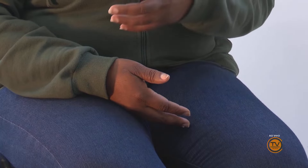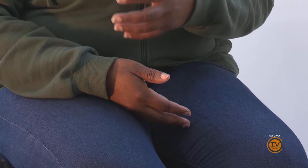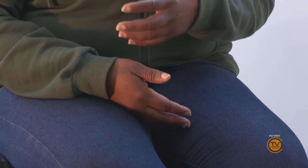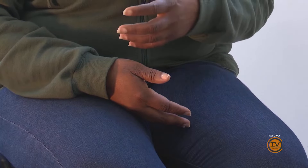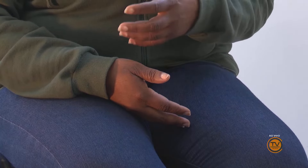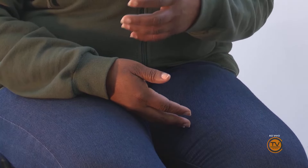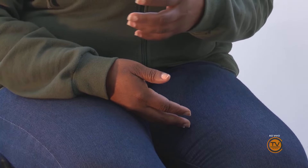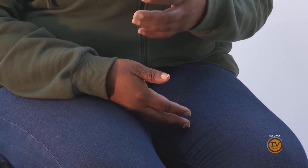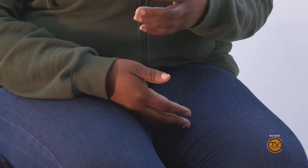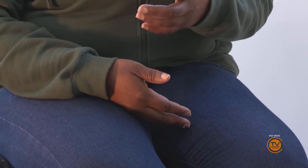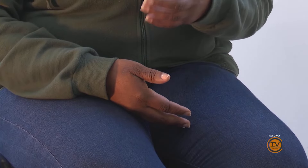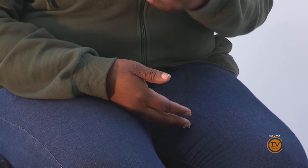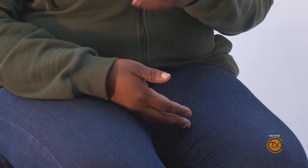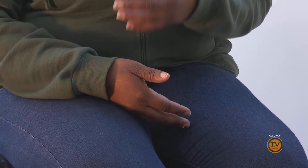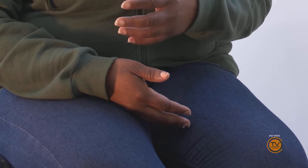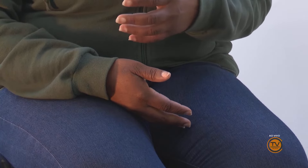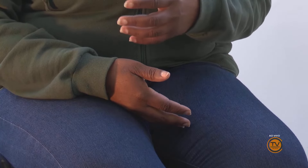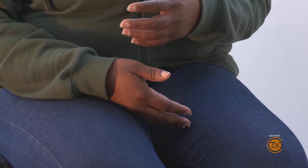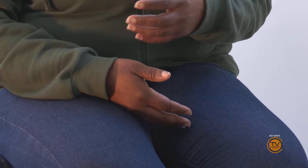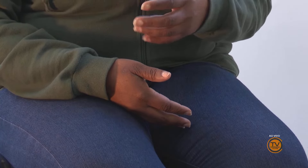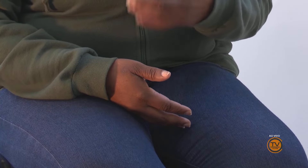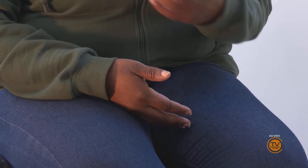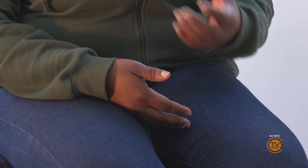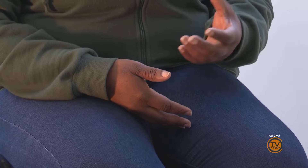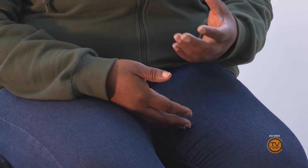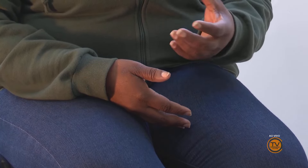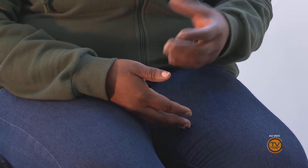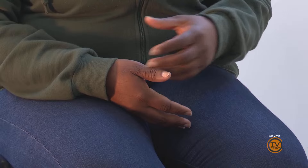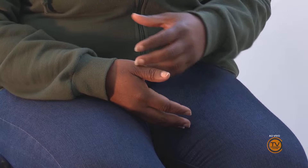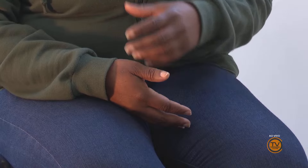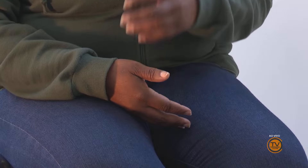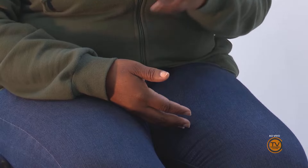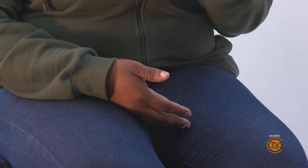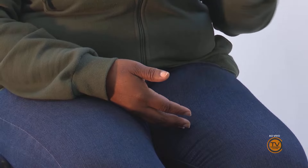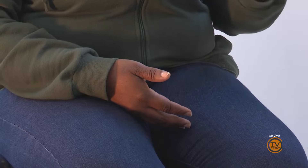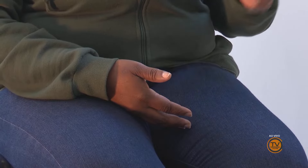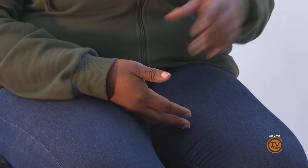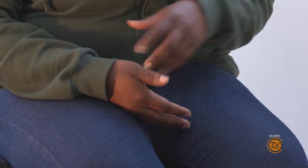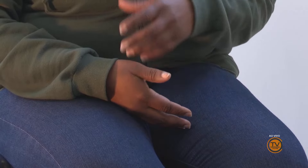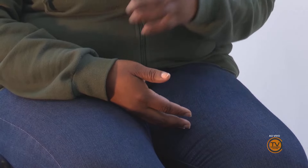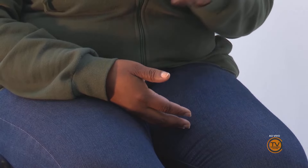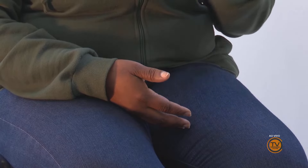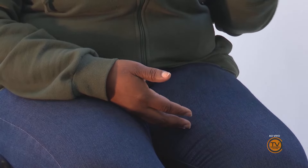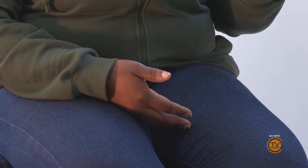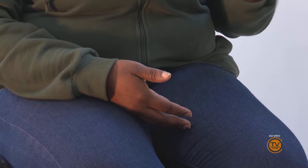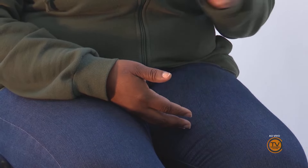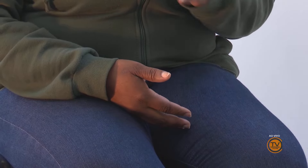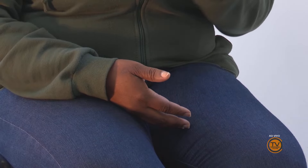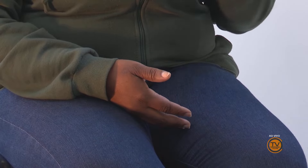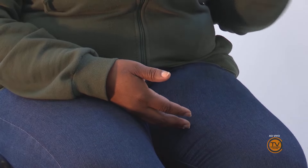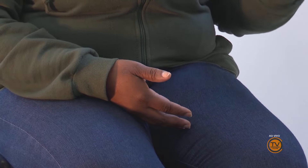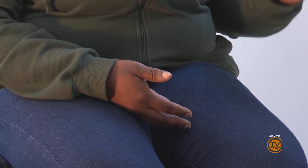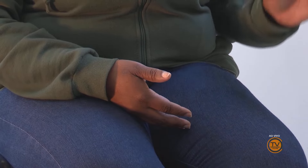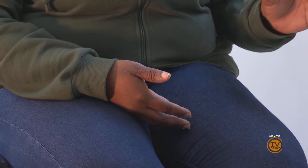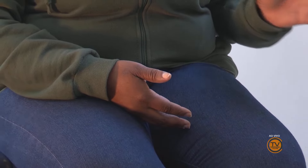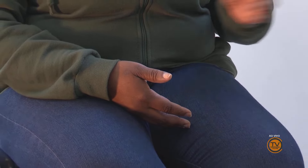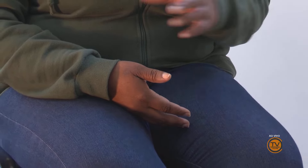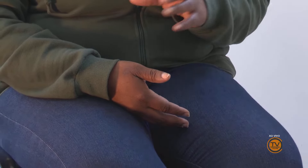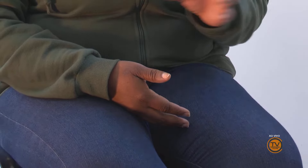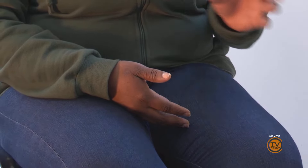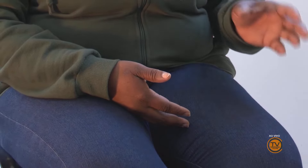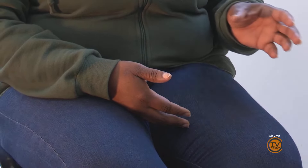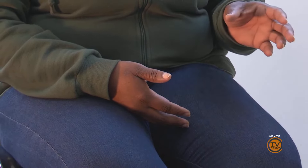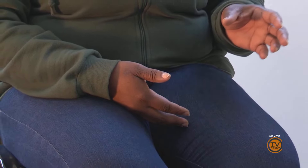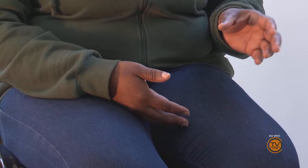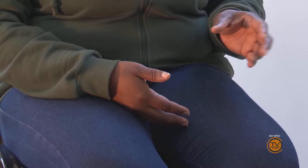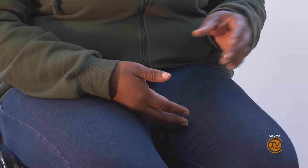vir chegar nesse lugar de ficar presa, né, foi a ganância. O dinheiro, aquela ganância, meu negócio era isso, que eu não